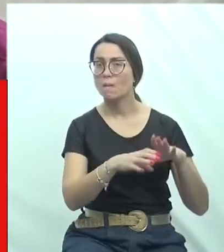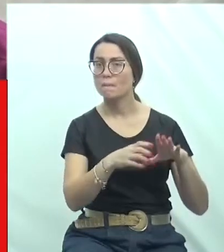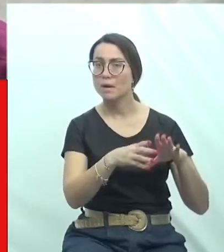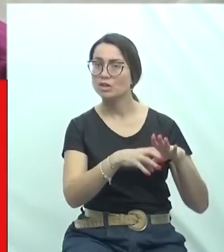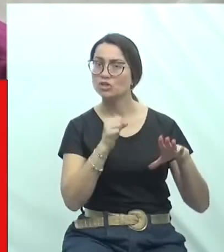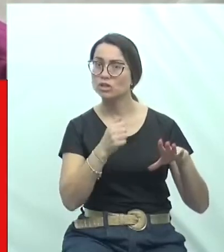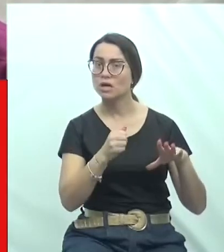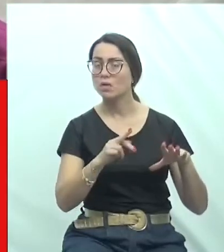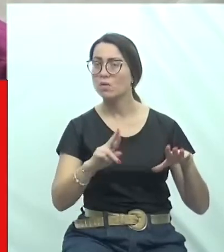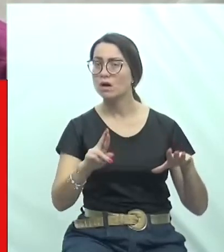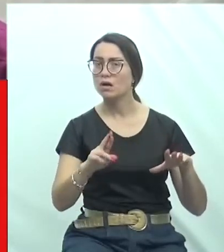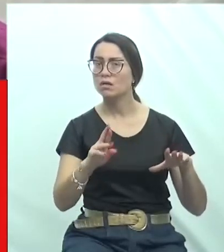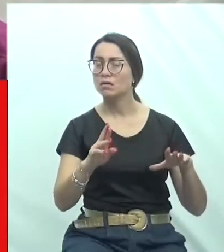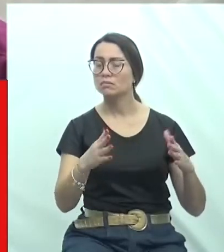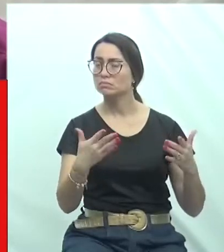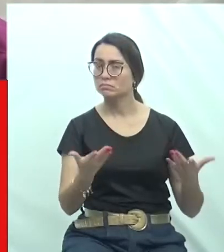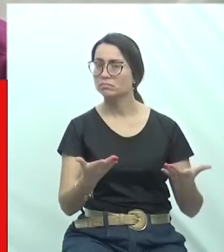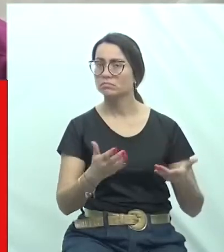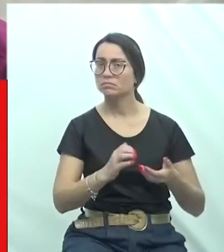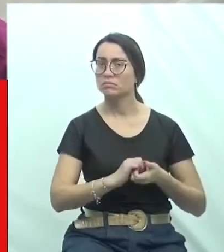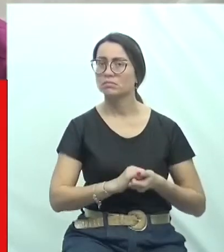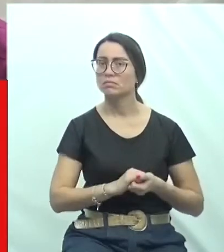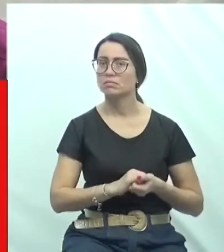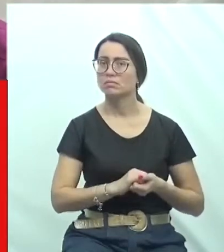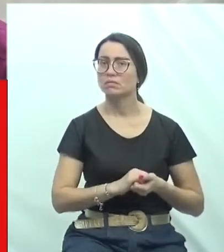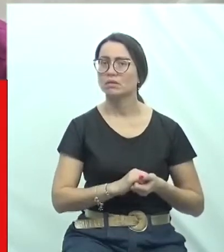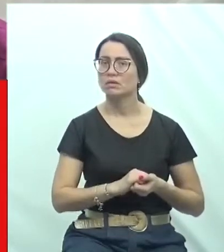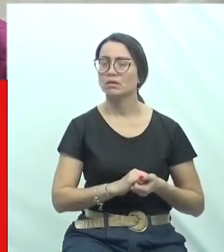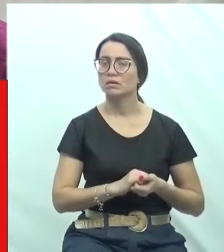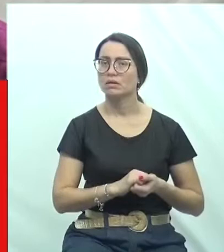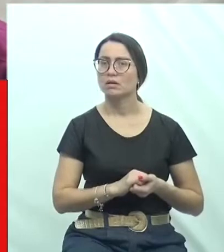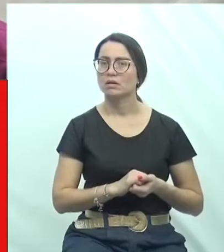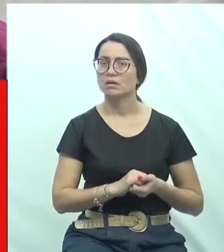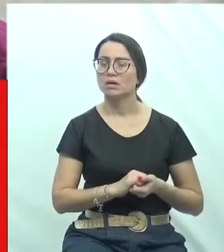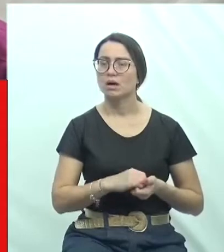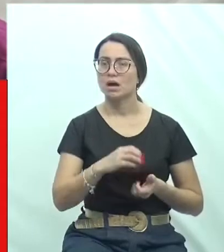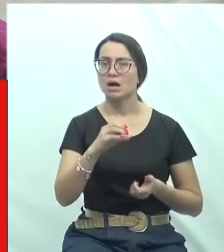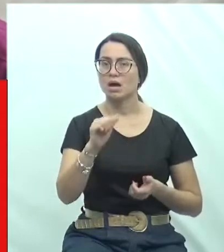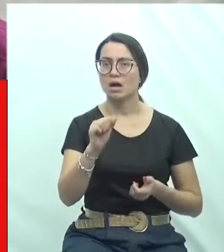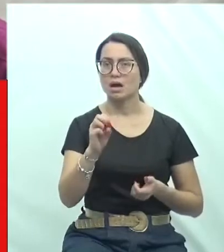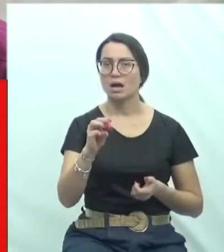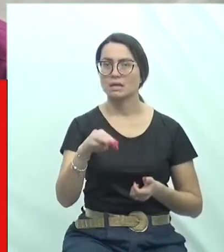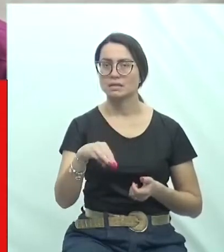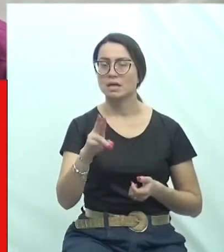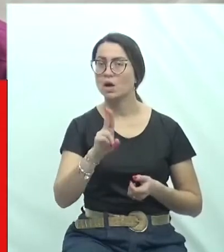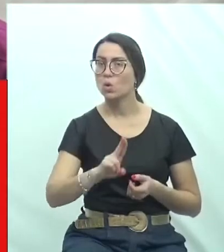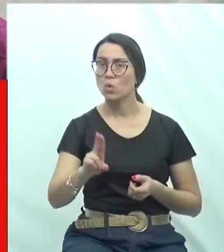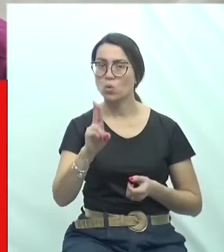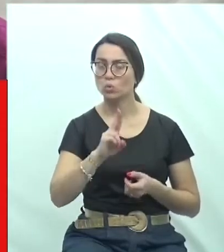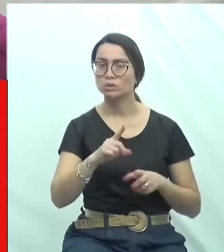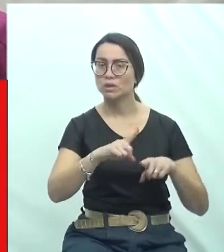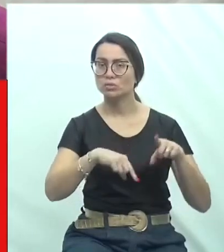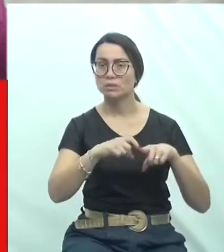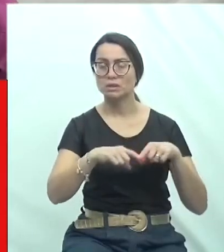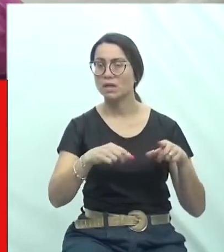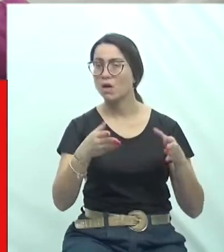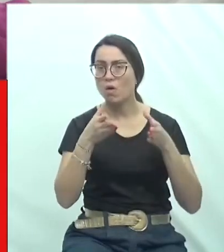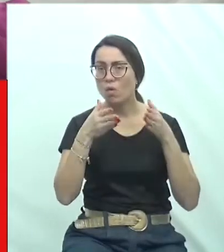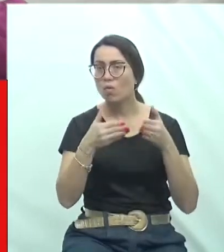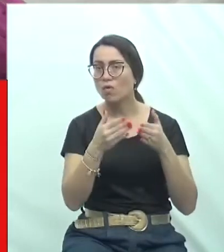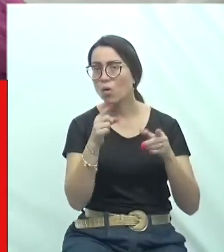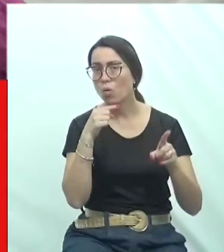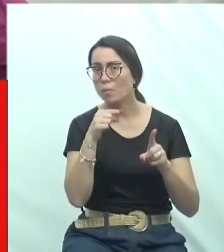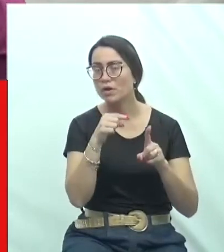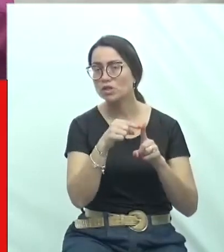Pelo ABNT. Enfim, a Casan usa esses equipamentos apenas para isso, tá? E como o